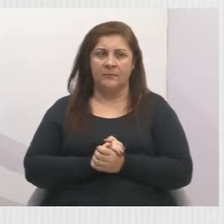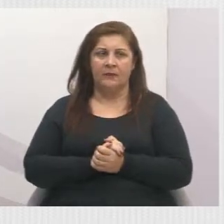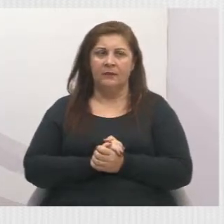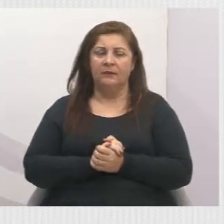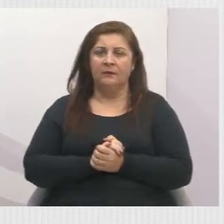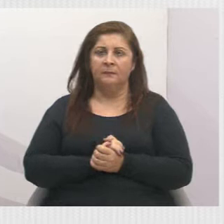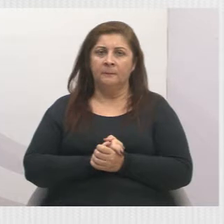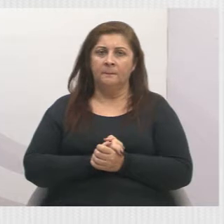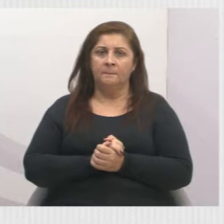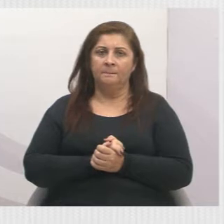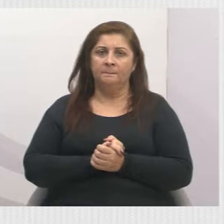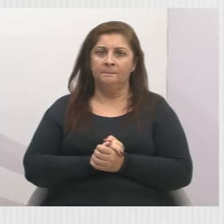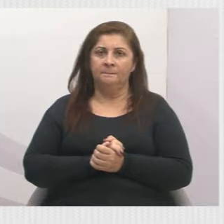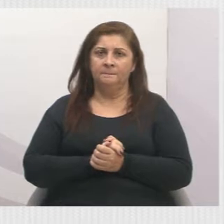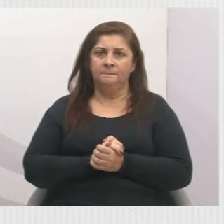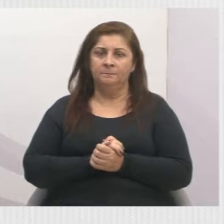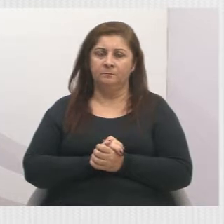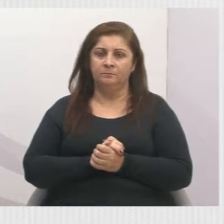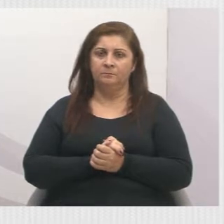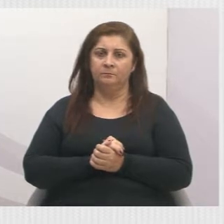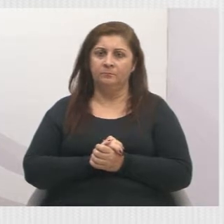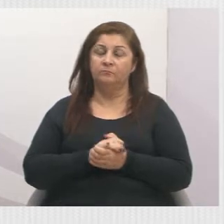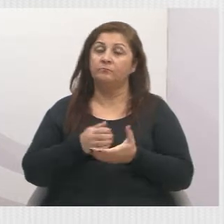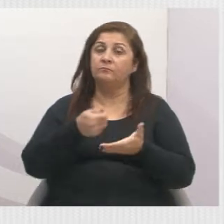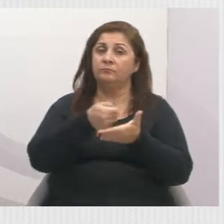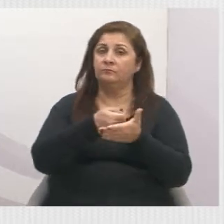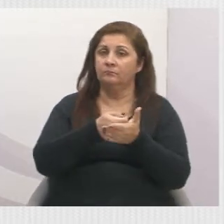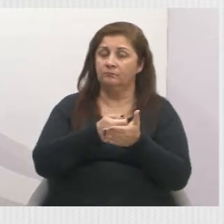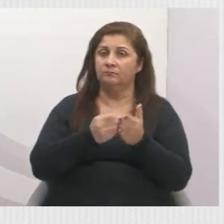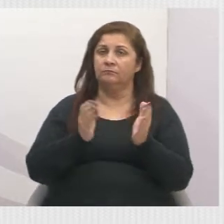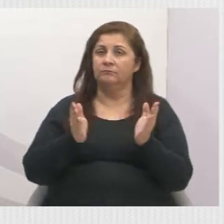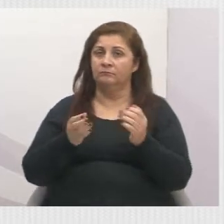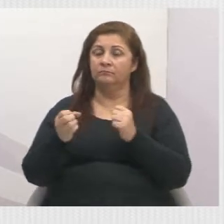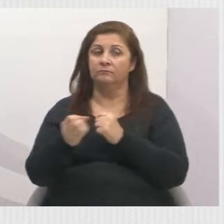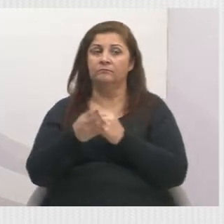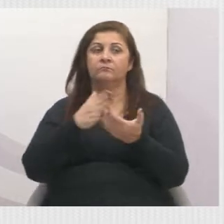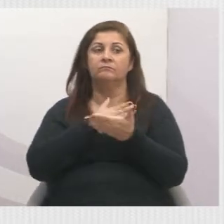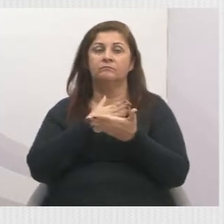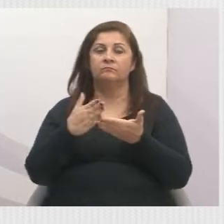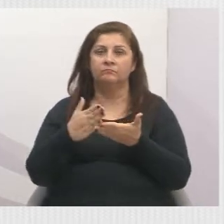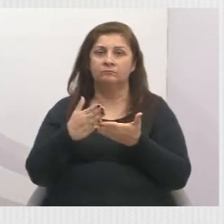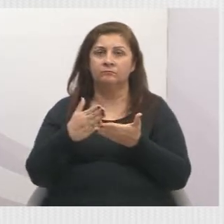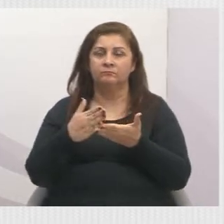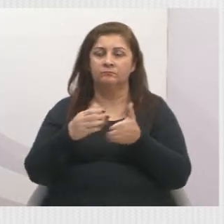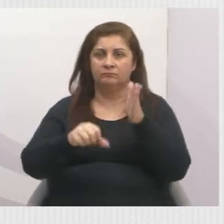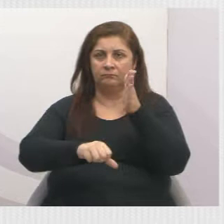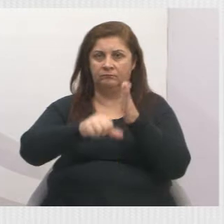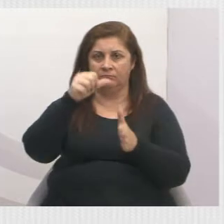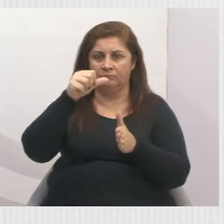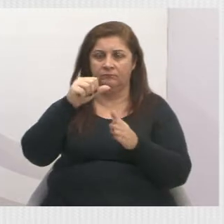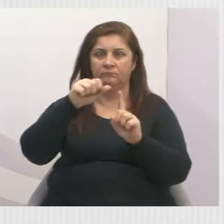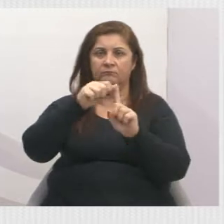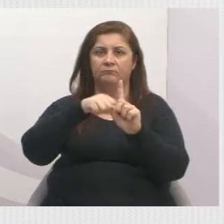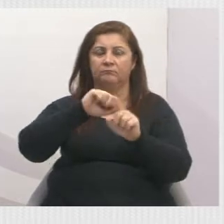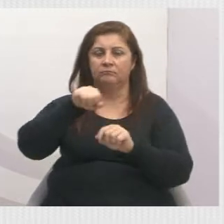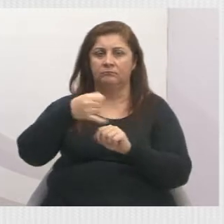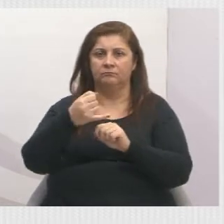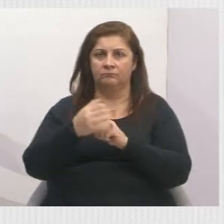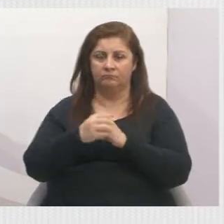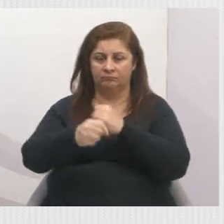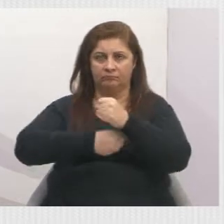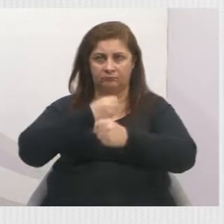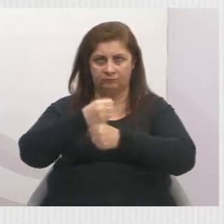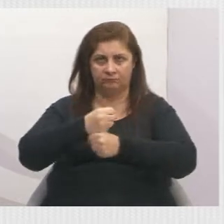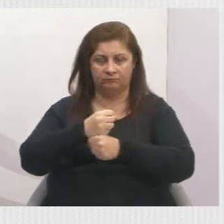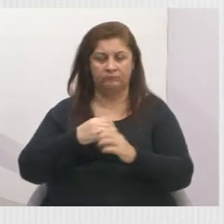com a diferença. Essa contribuição nova será cobrada a partir de 1º de janeiro de 2023. Então,